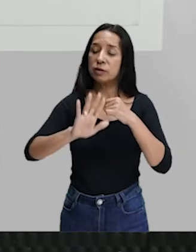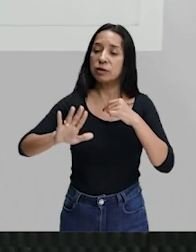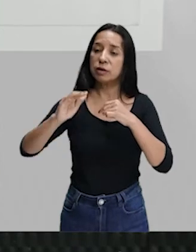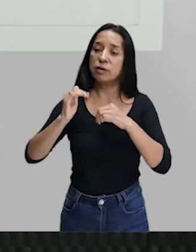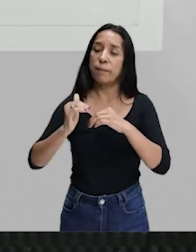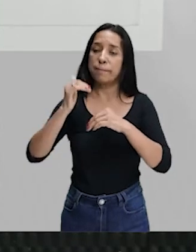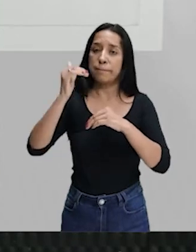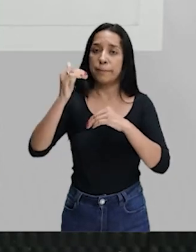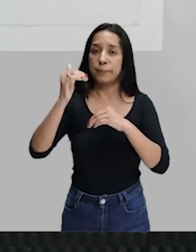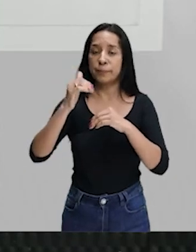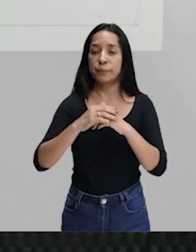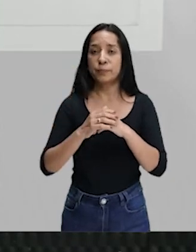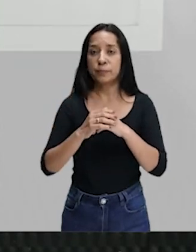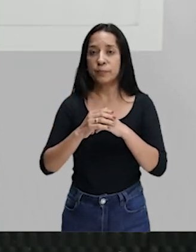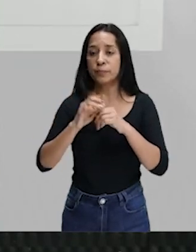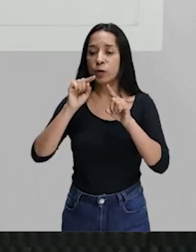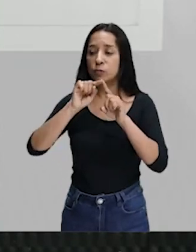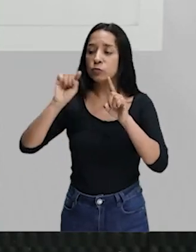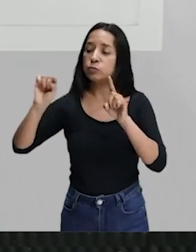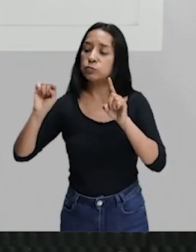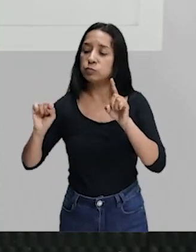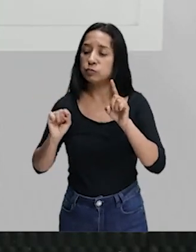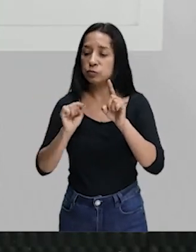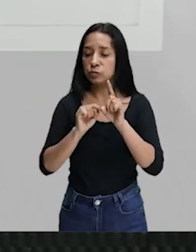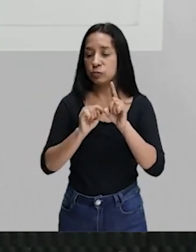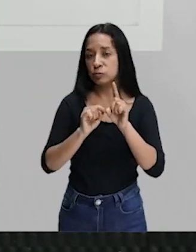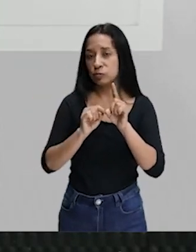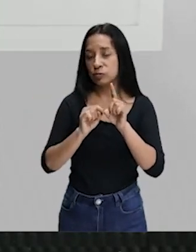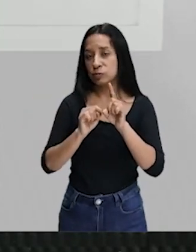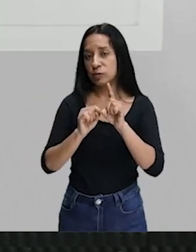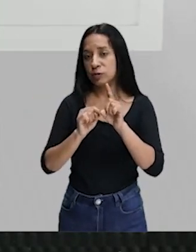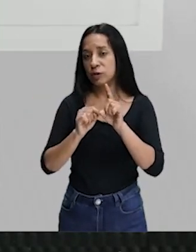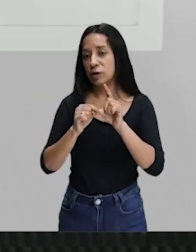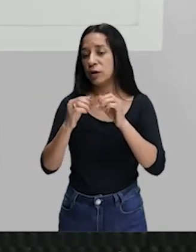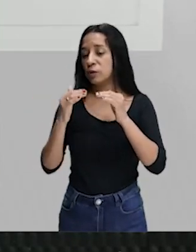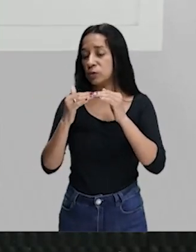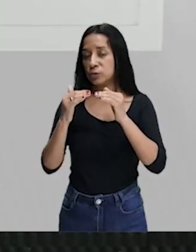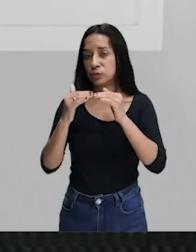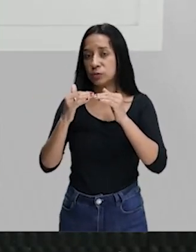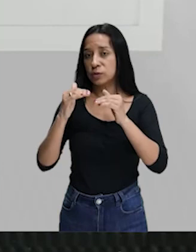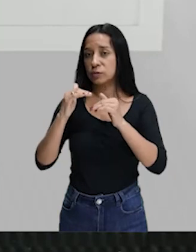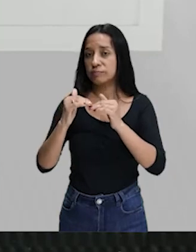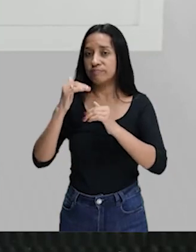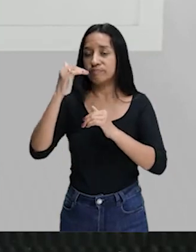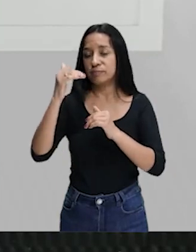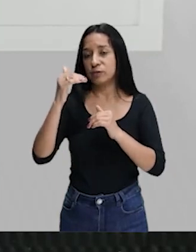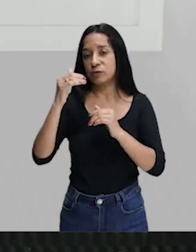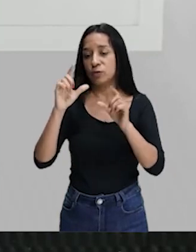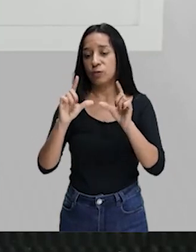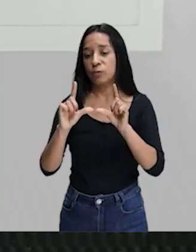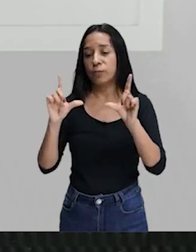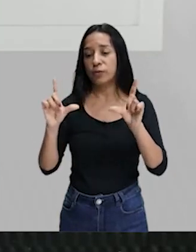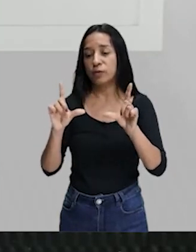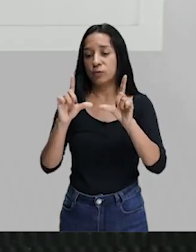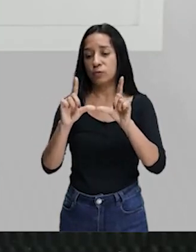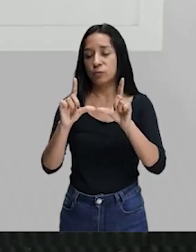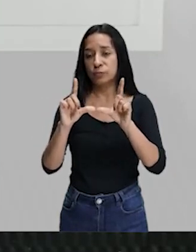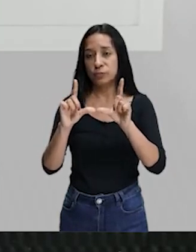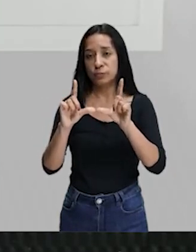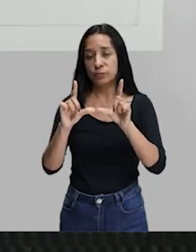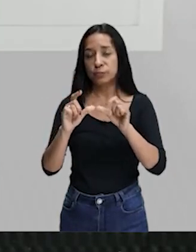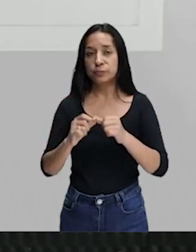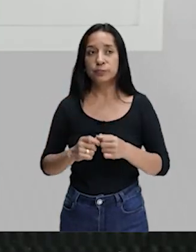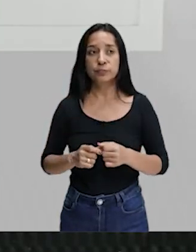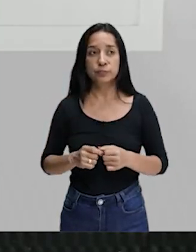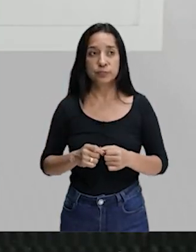entendeu? Então, os pontos de contato com os raios solares vai ser maior do que um pequeno quadro de 1 metro por 1 metro, né, de 1 metro